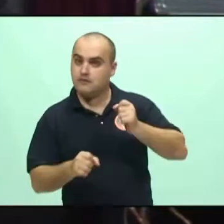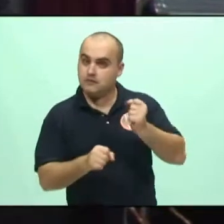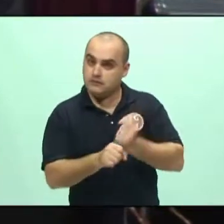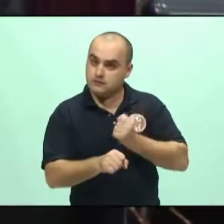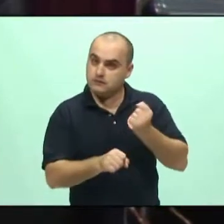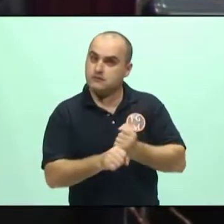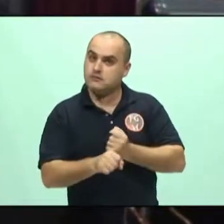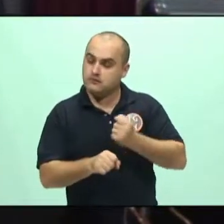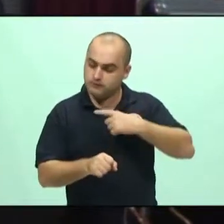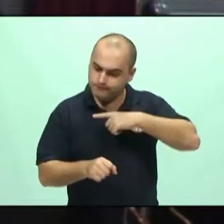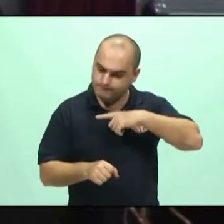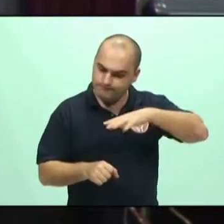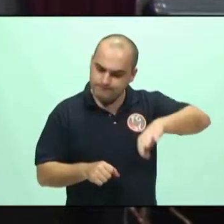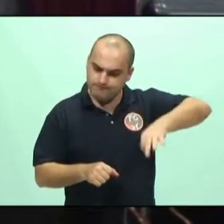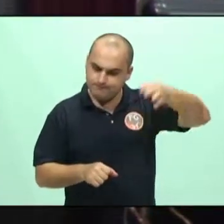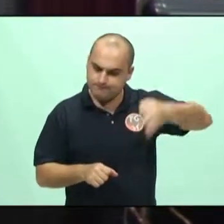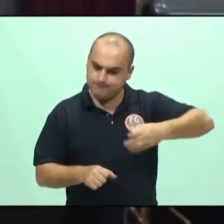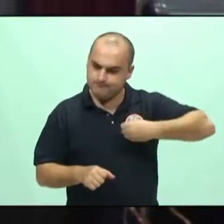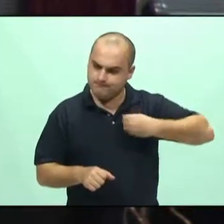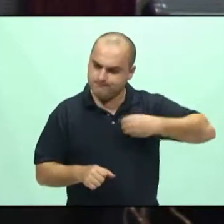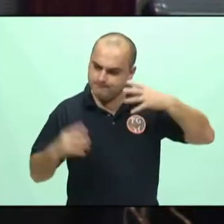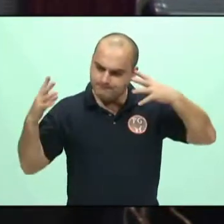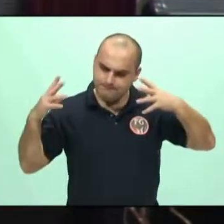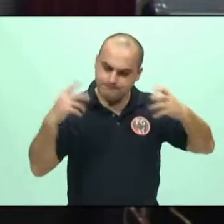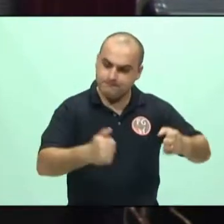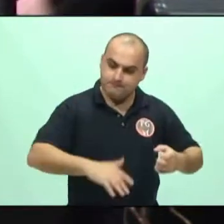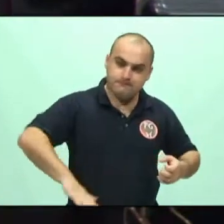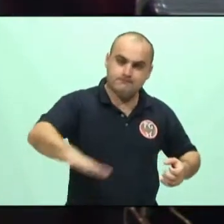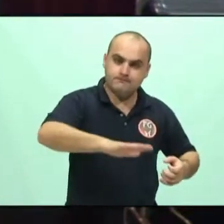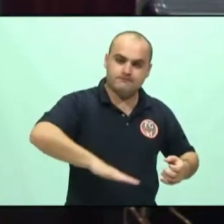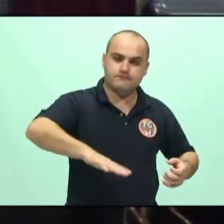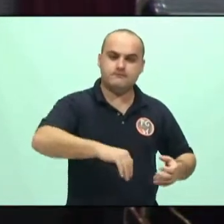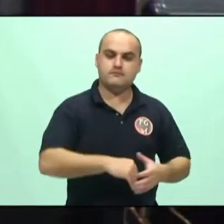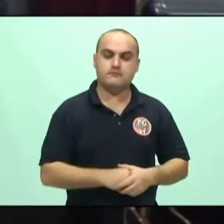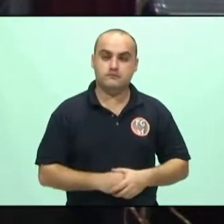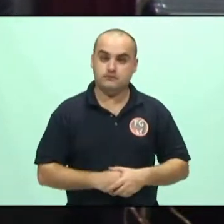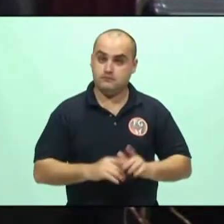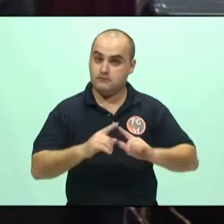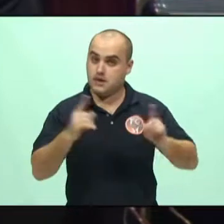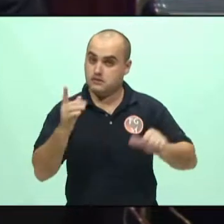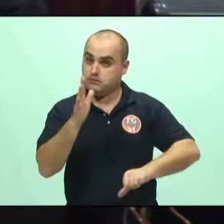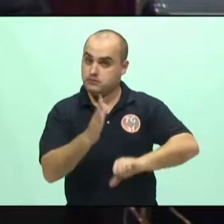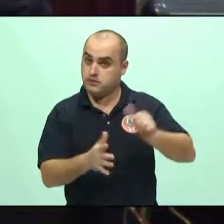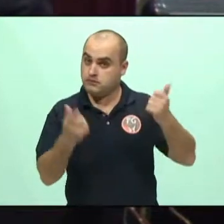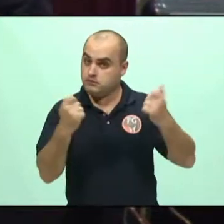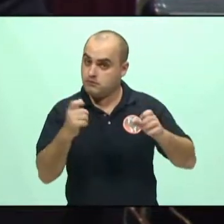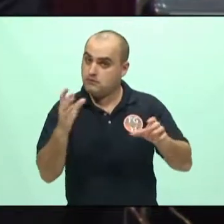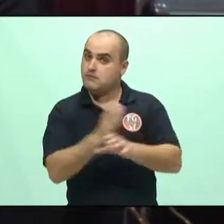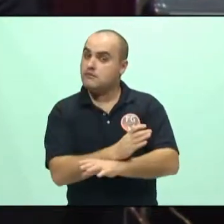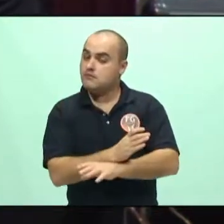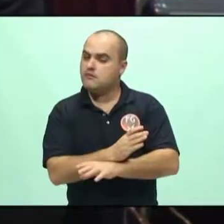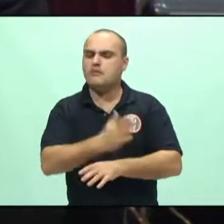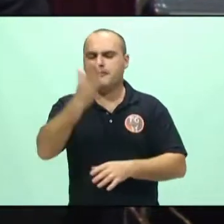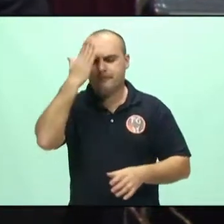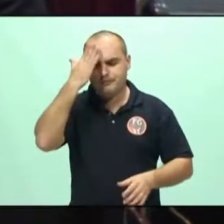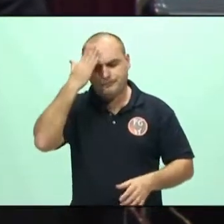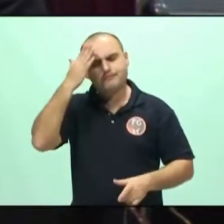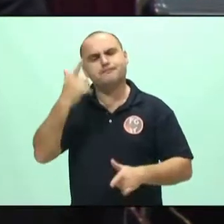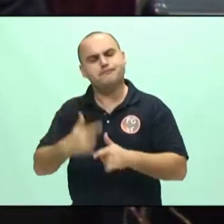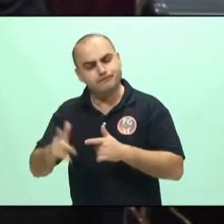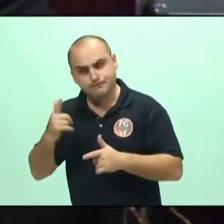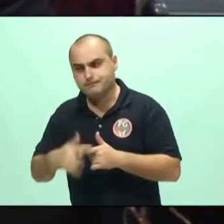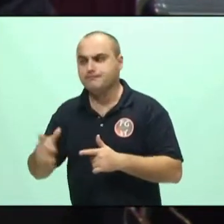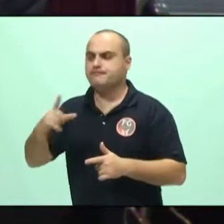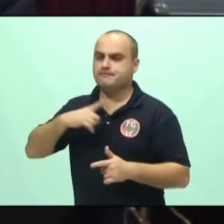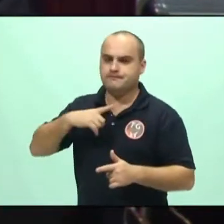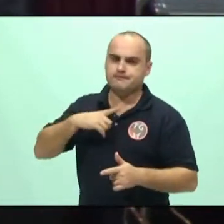mais qualidade de vida para todos nós depois que estiver concluído É claro que vai causar transtorno a gente sabe dos transtornos